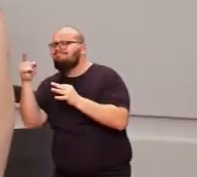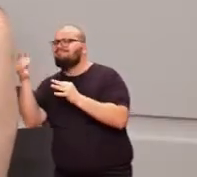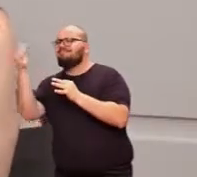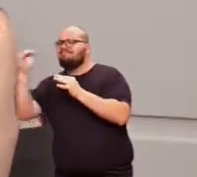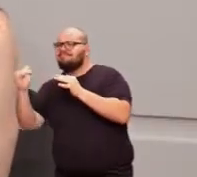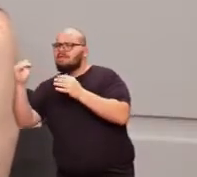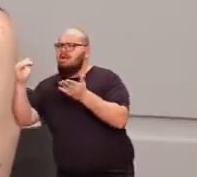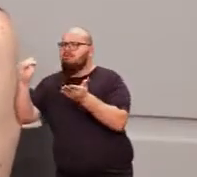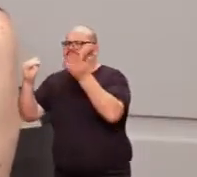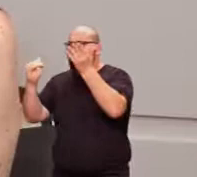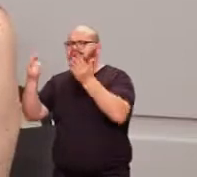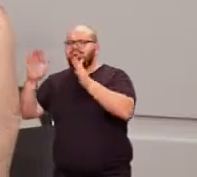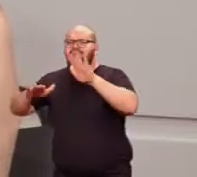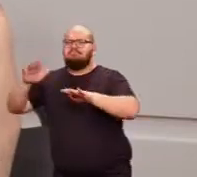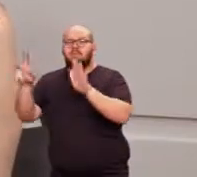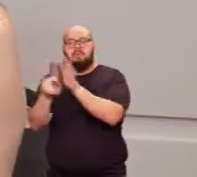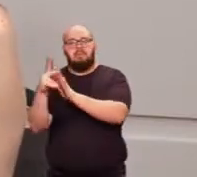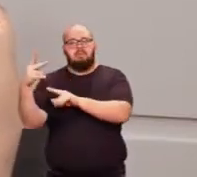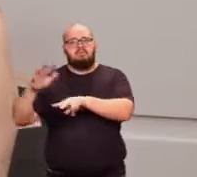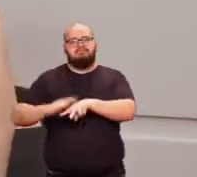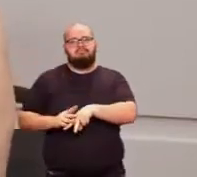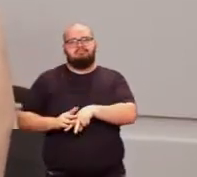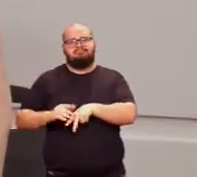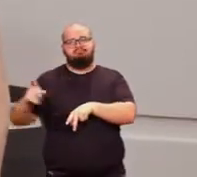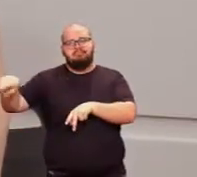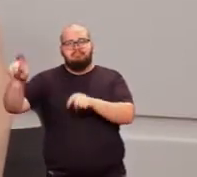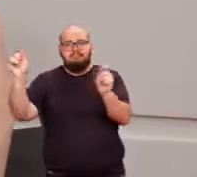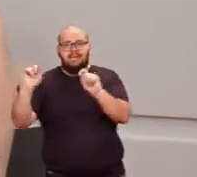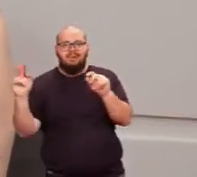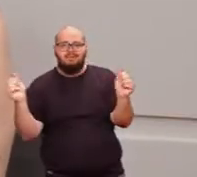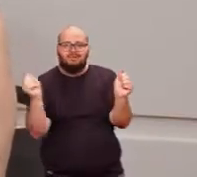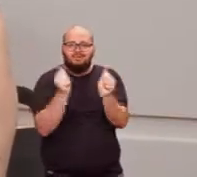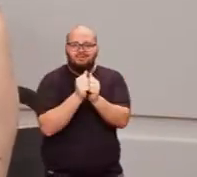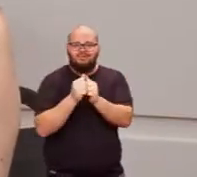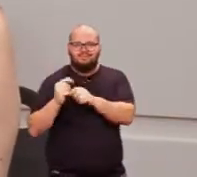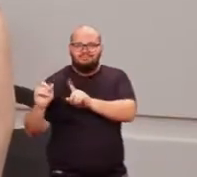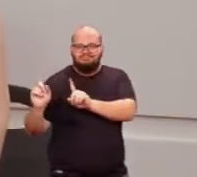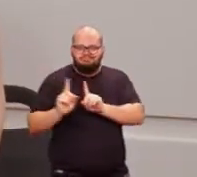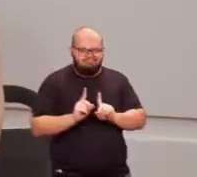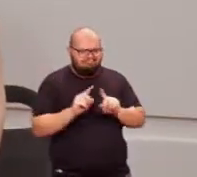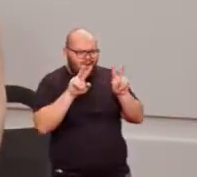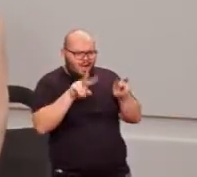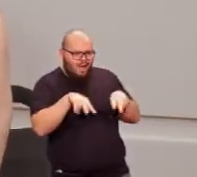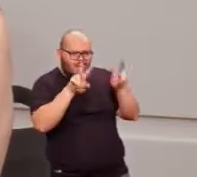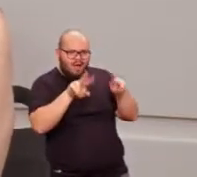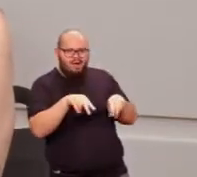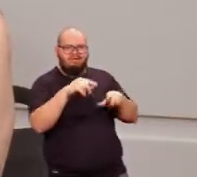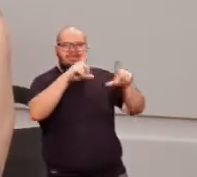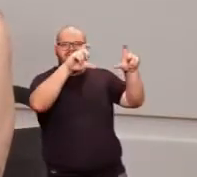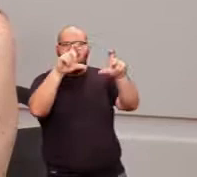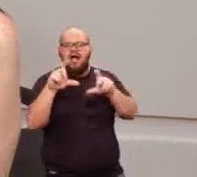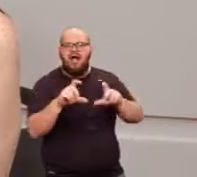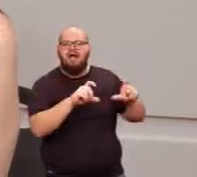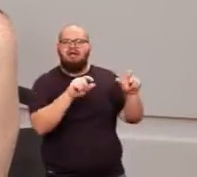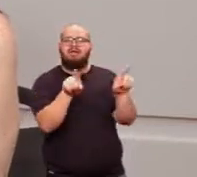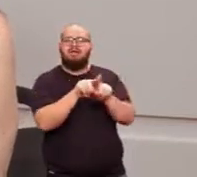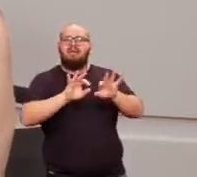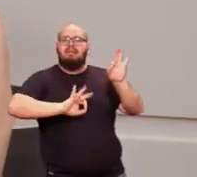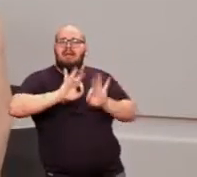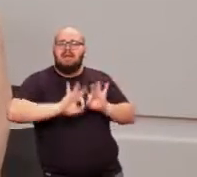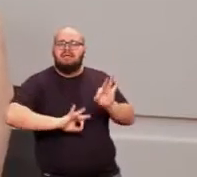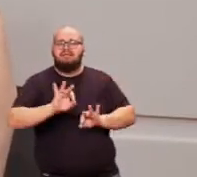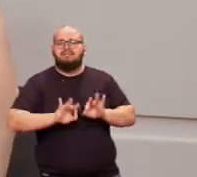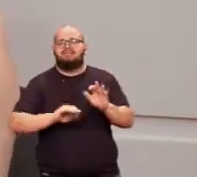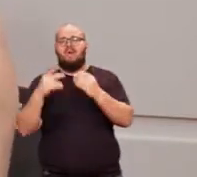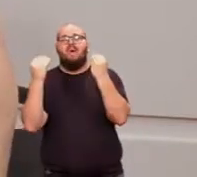da face para o próprio paciente. Para que ele consiga observar junto com a gente e, nesse momento, a gente discutir e planejar o tratamento do